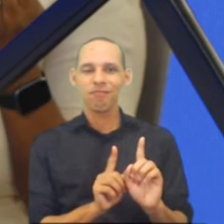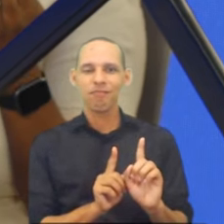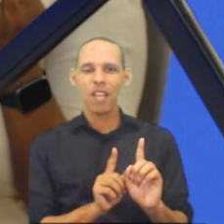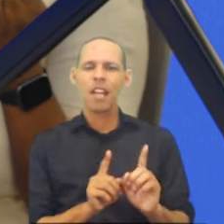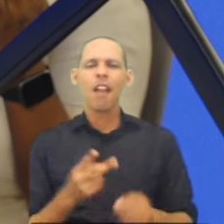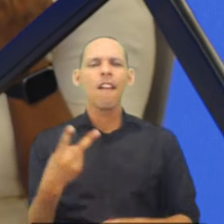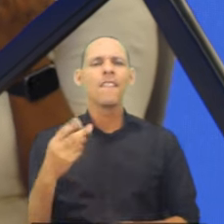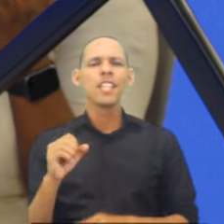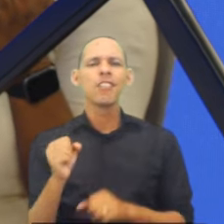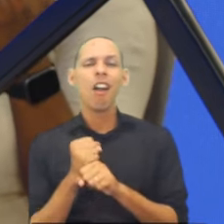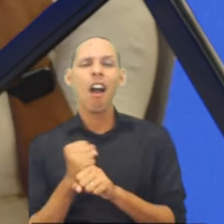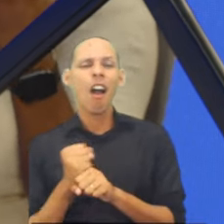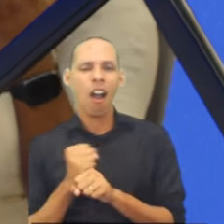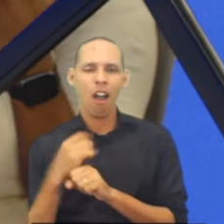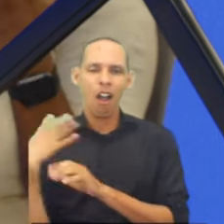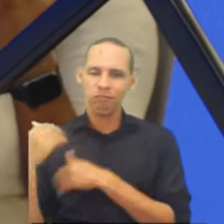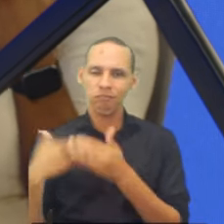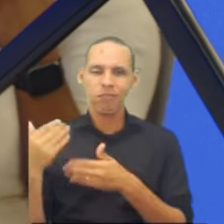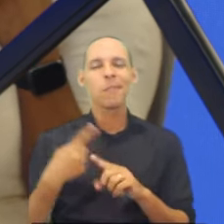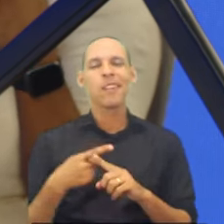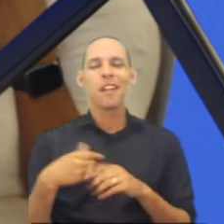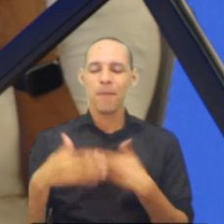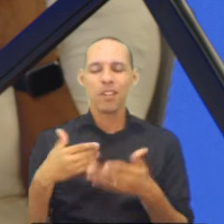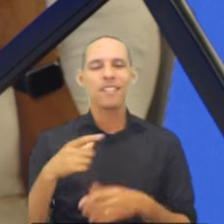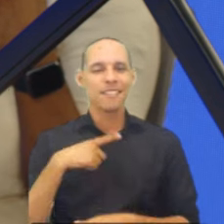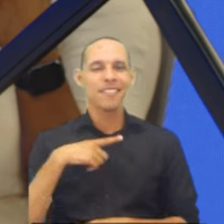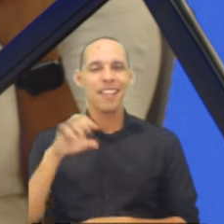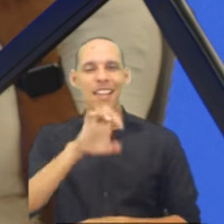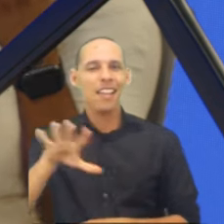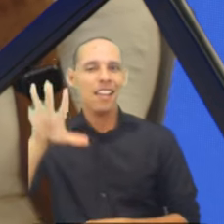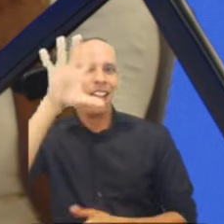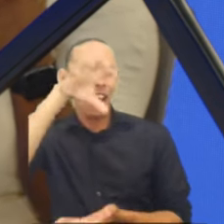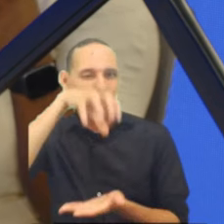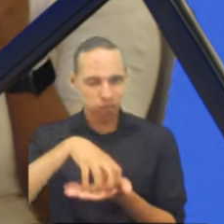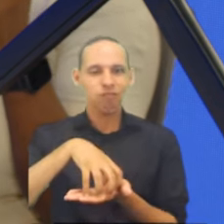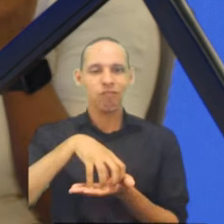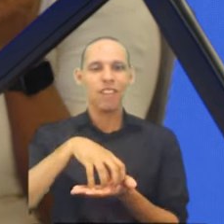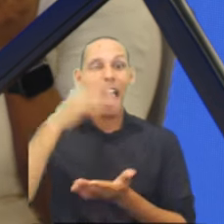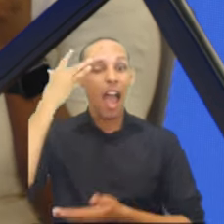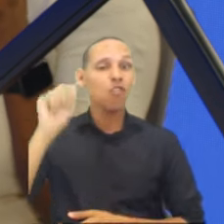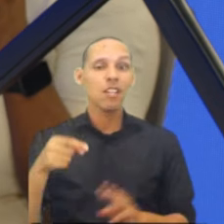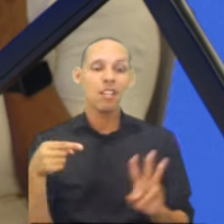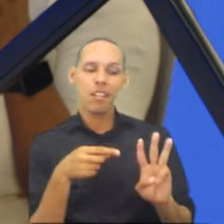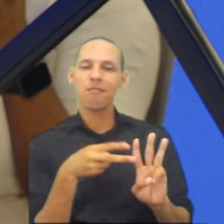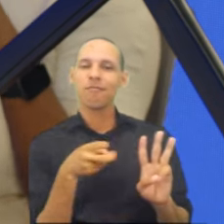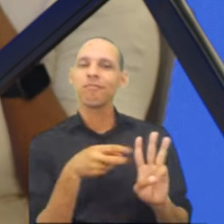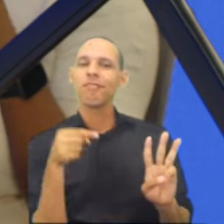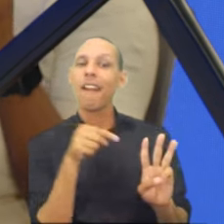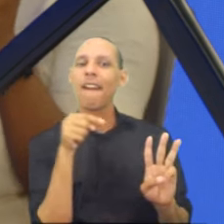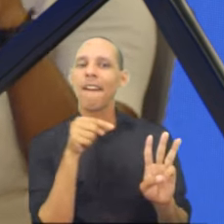20 anos de carreira porque a gente ainda tem esse processo eurocêntrico de achar que pessoa